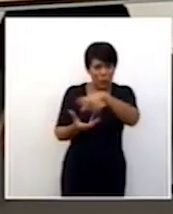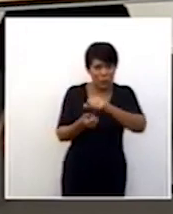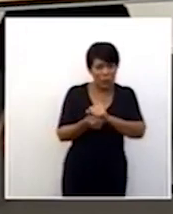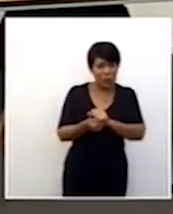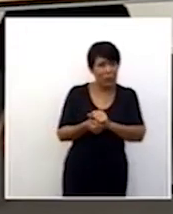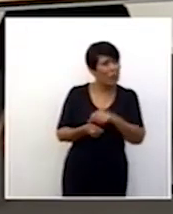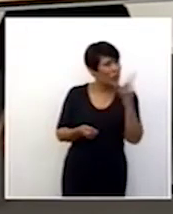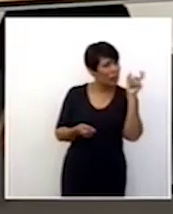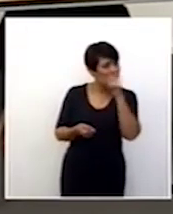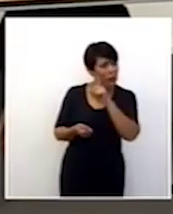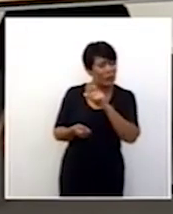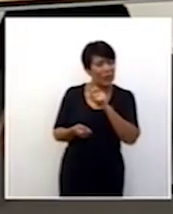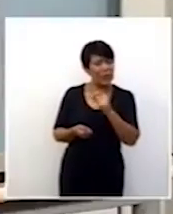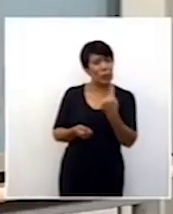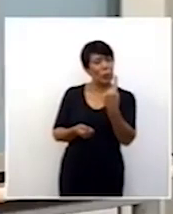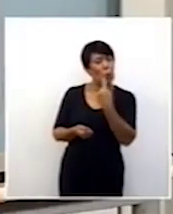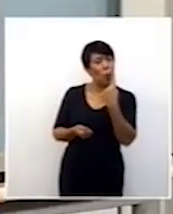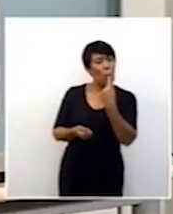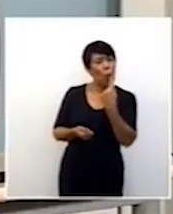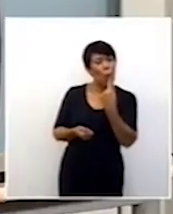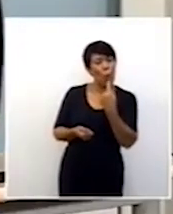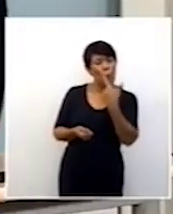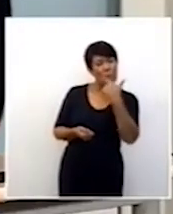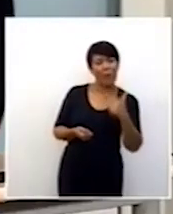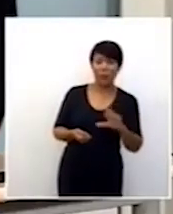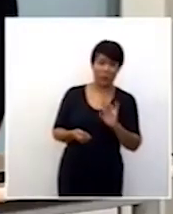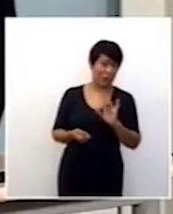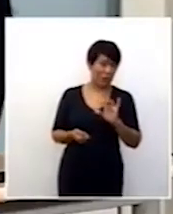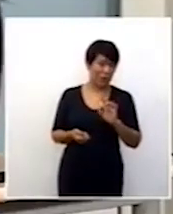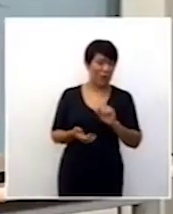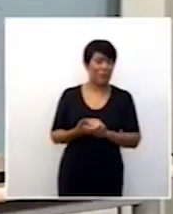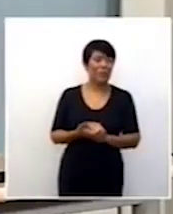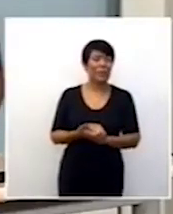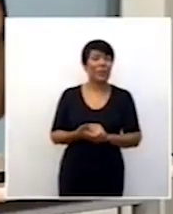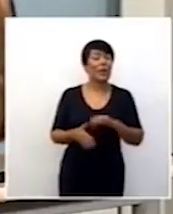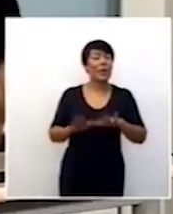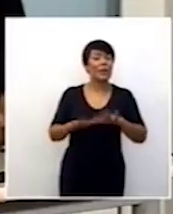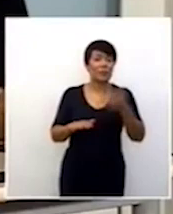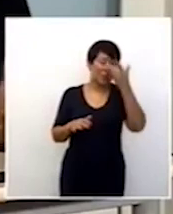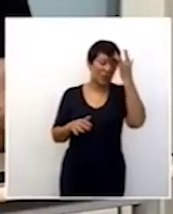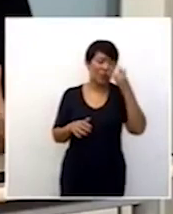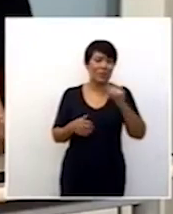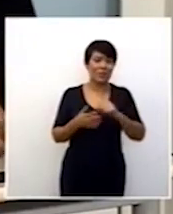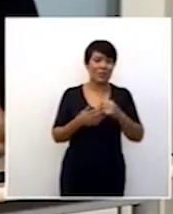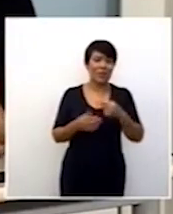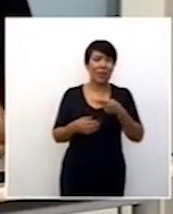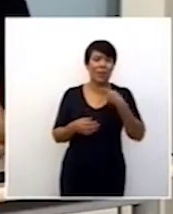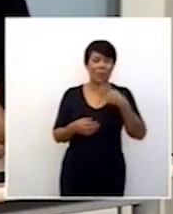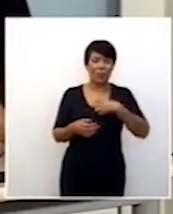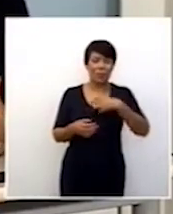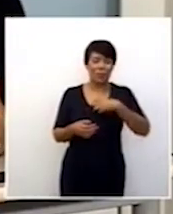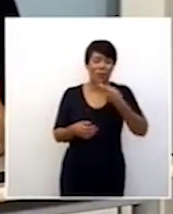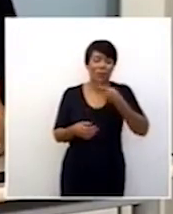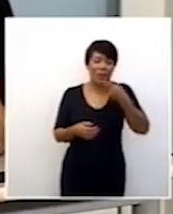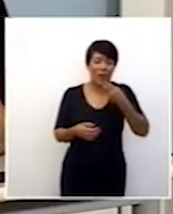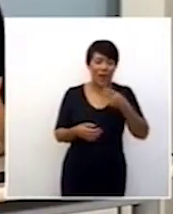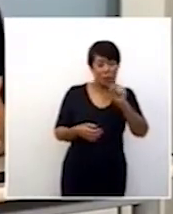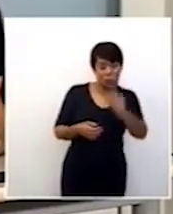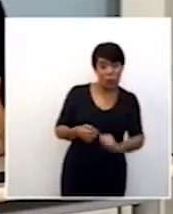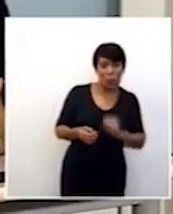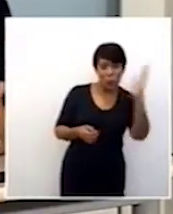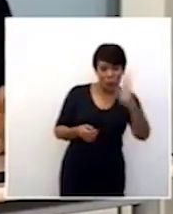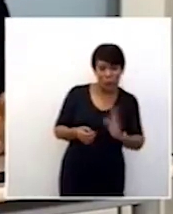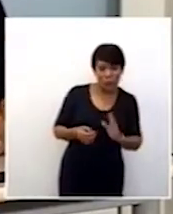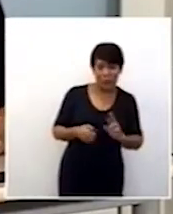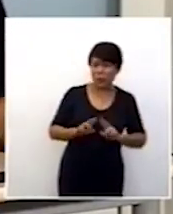única língua oficial. Sim, são raros. Olha, às vezes o que a gente ouve no sul não corresponde ao que ouvimos no norte,